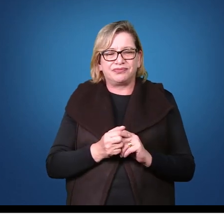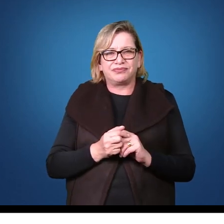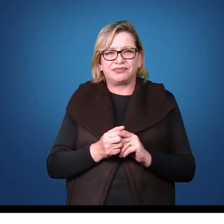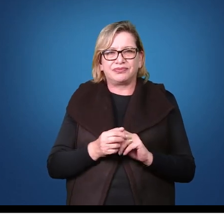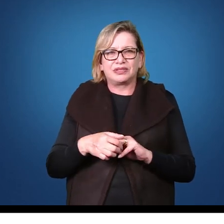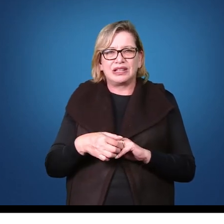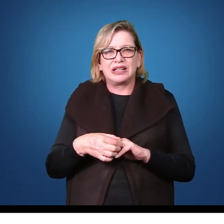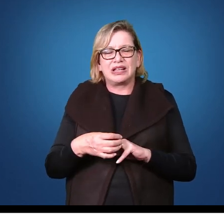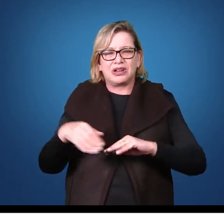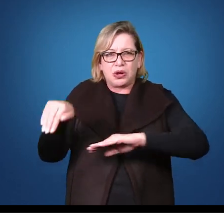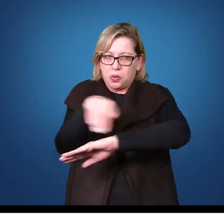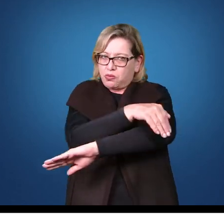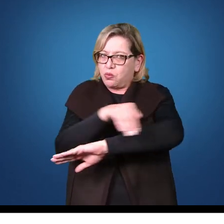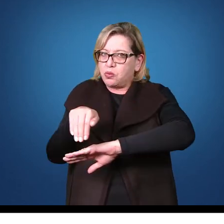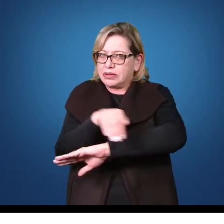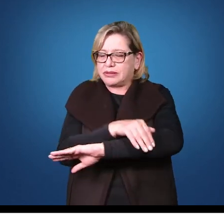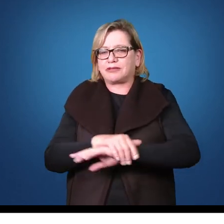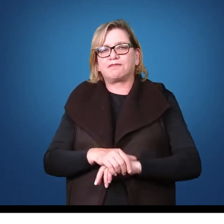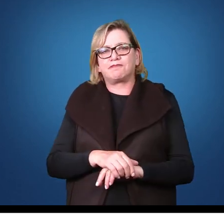Atenção, ruas.